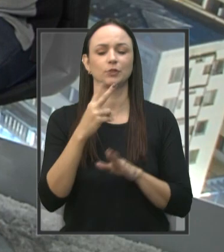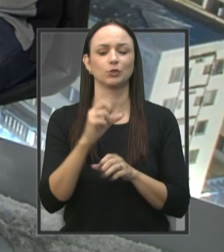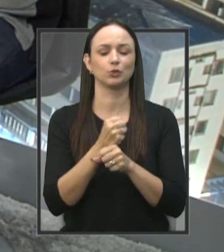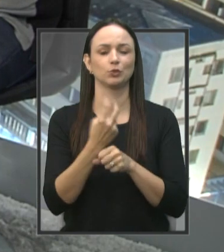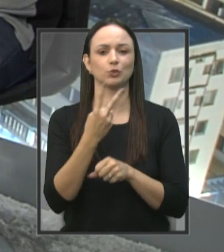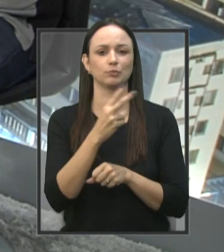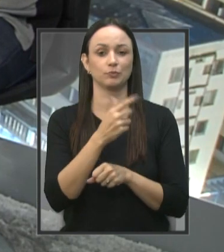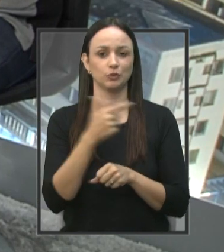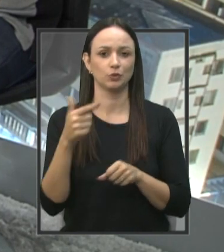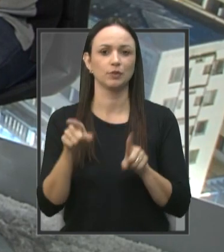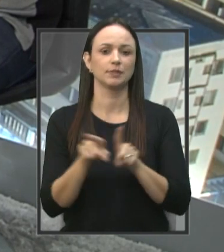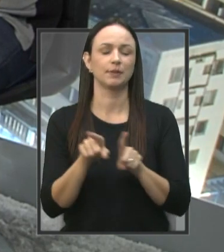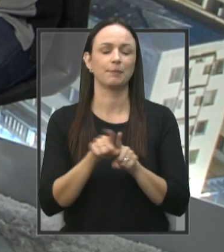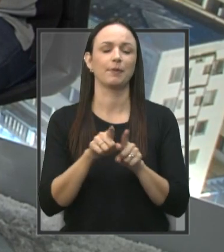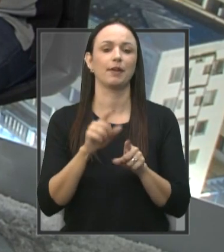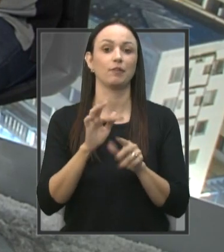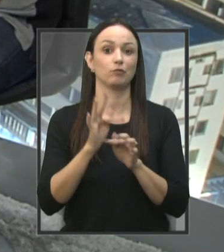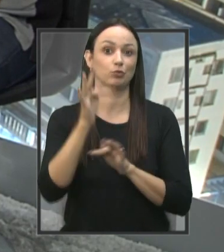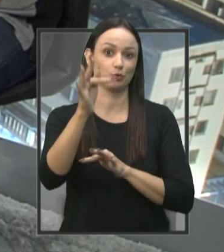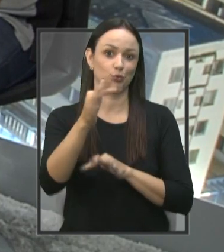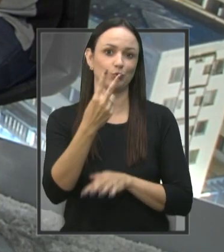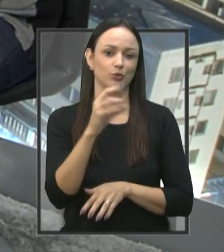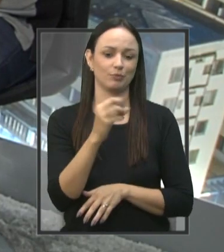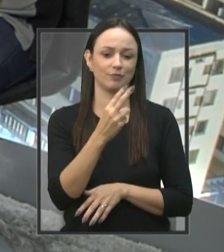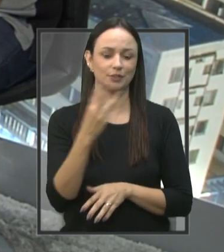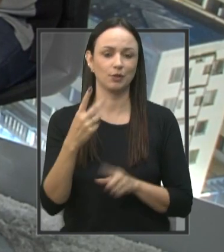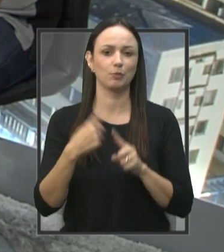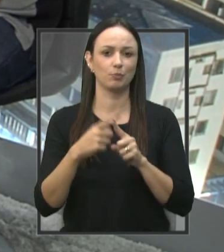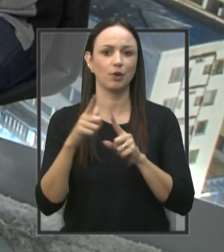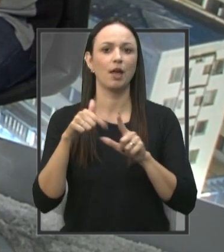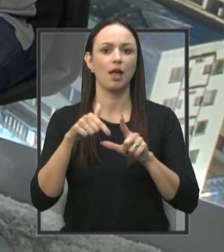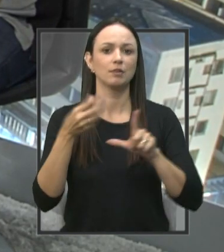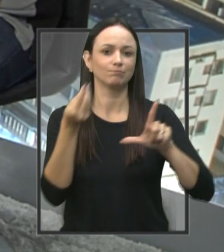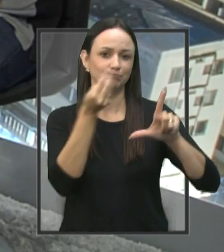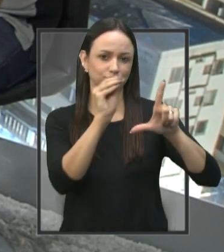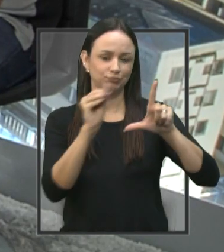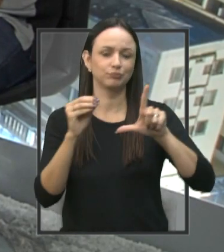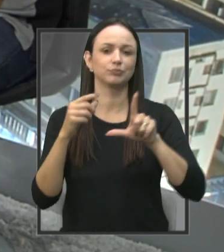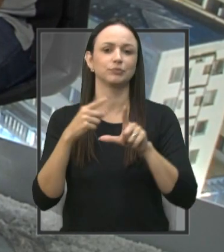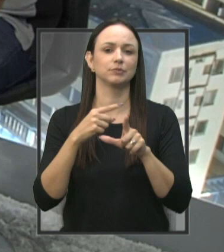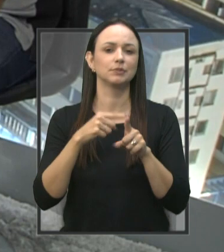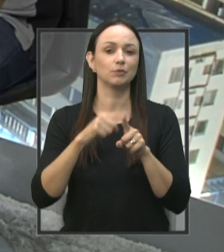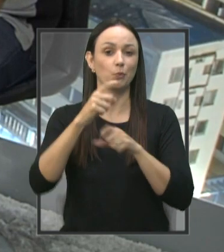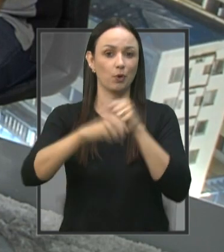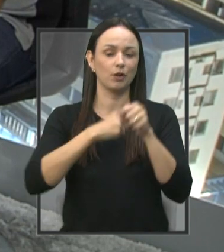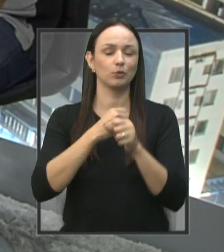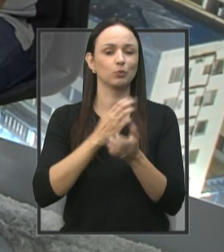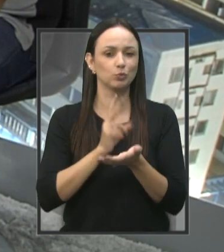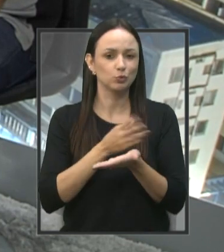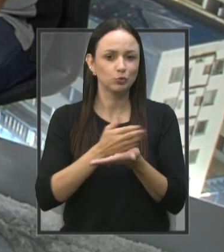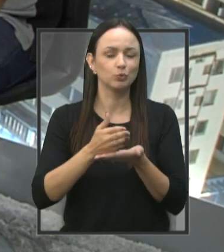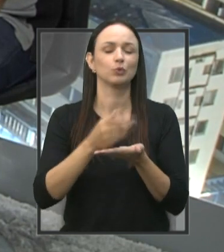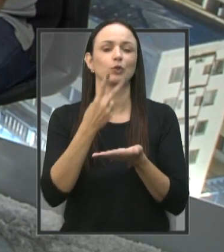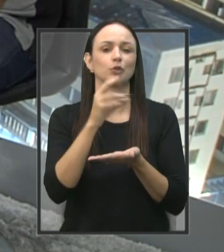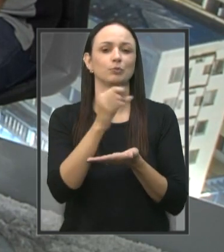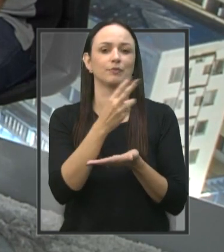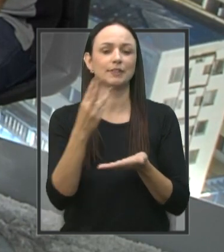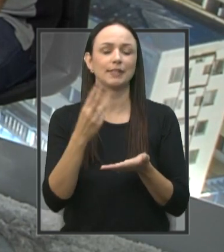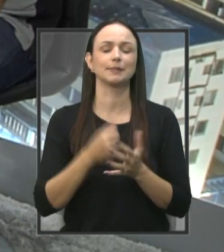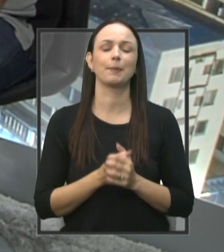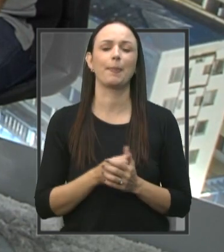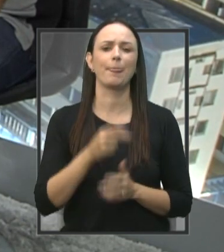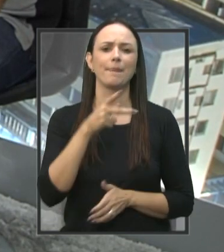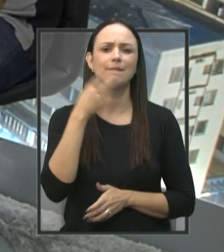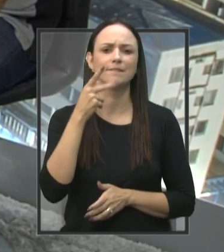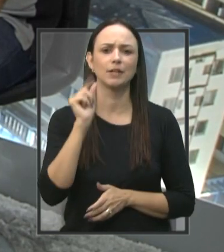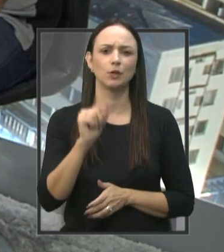também já projetando 2023, né, já que o programa vai ficar sendo reprisado aí nas primeiras semanas de 2023, falando